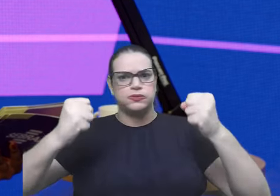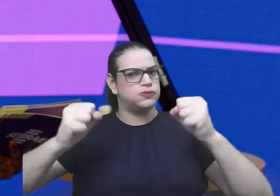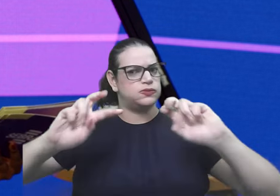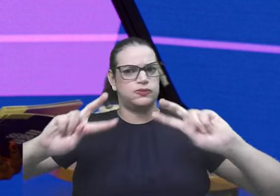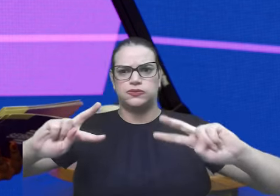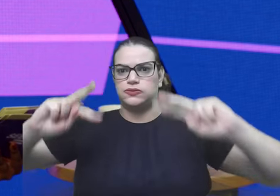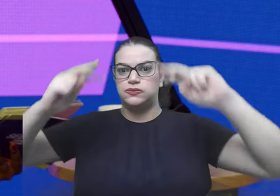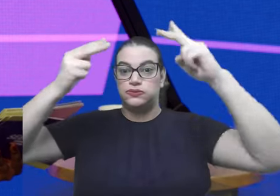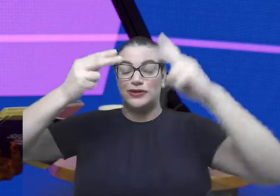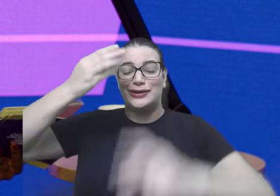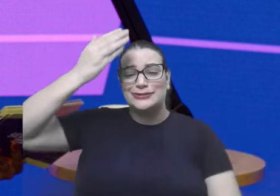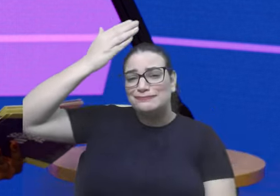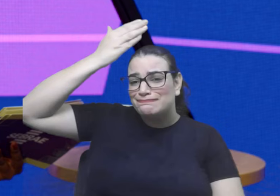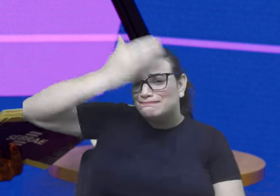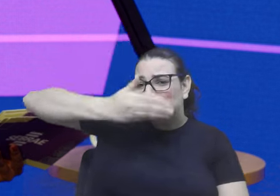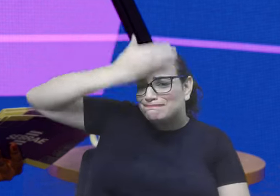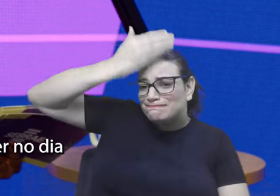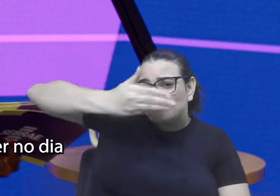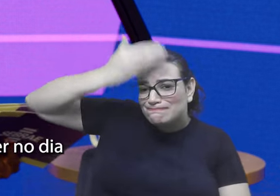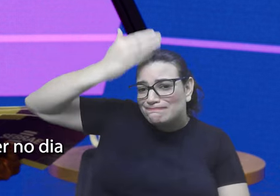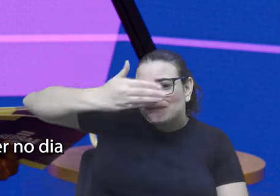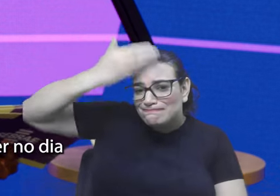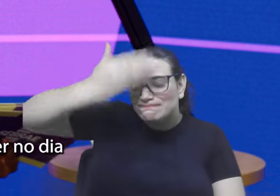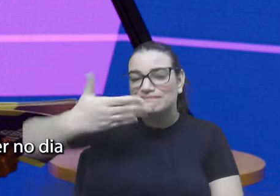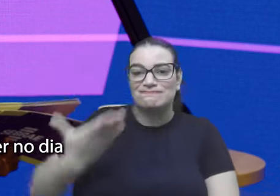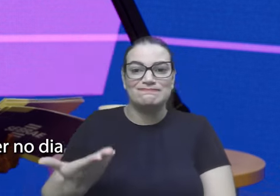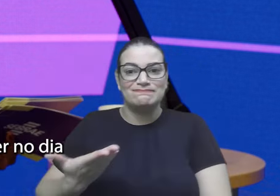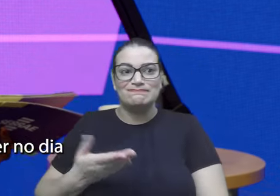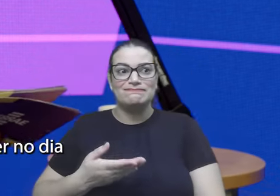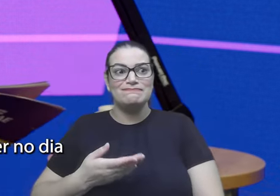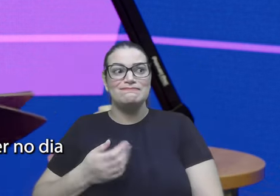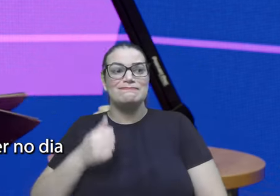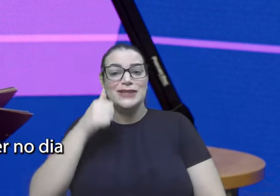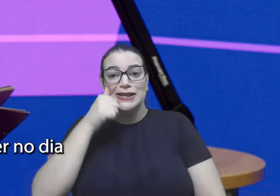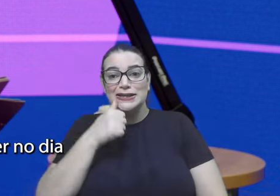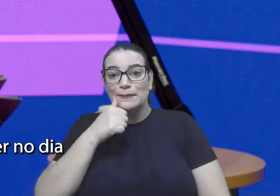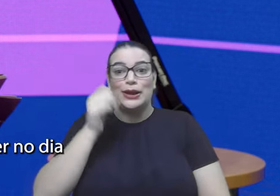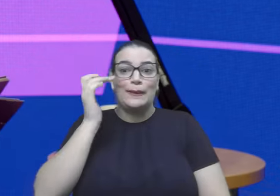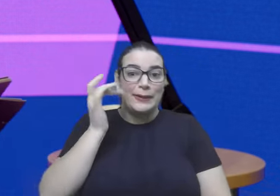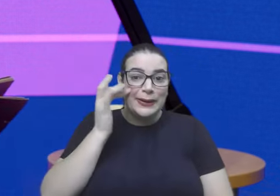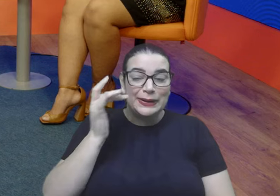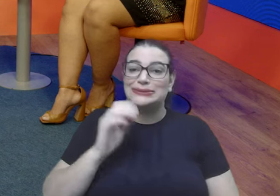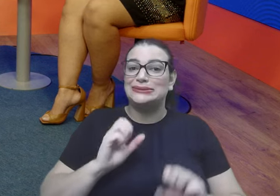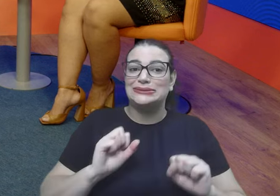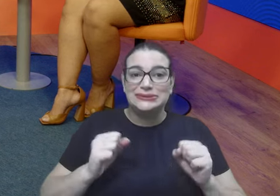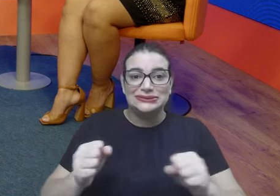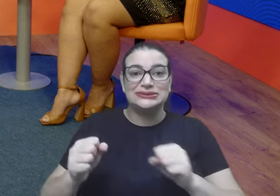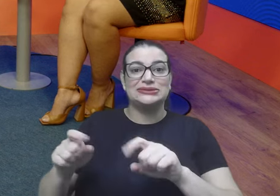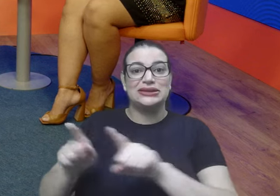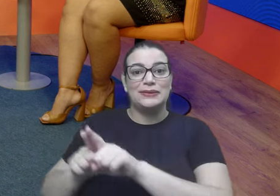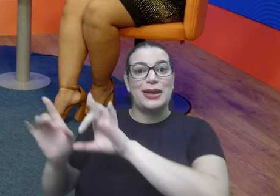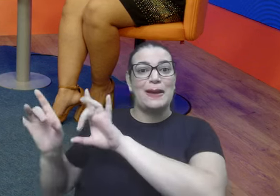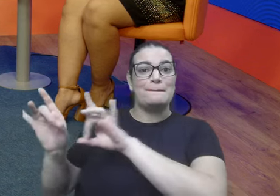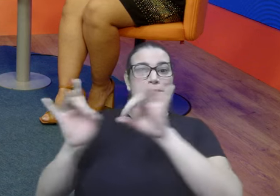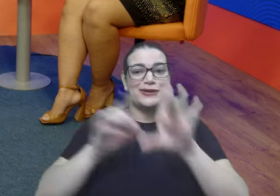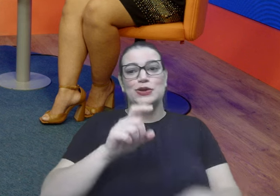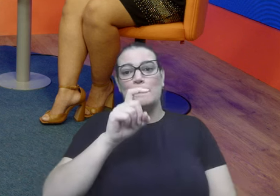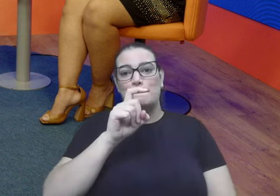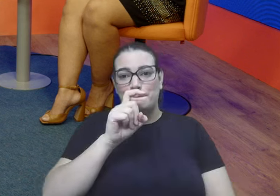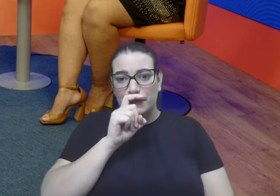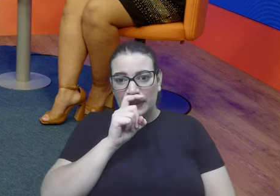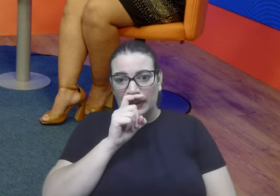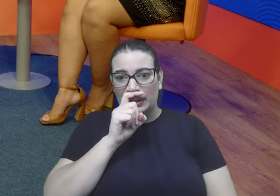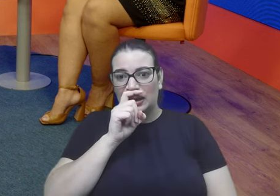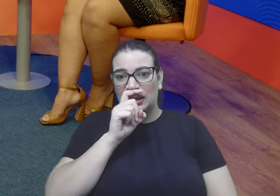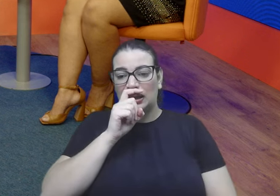invisibilidade né da Dedicação dessa dessa mulher no dia a dia do abandono dos pais quando